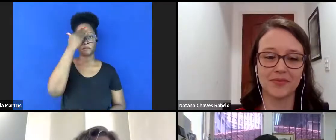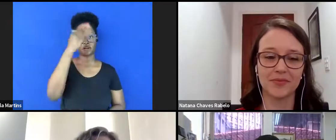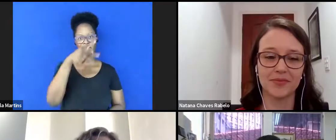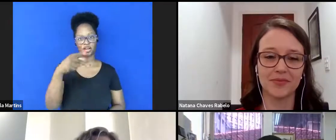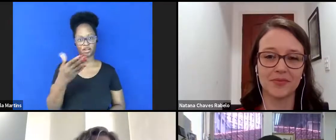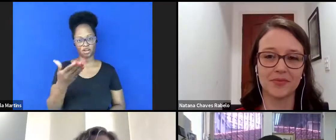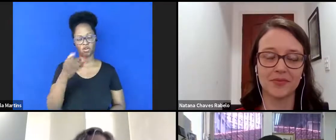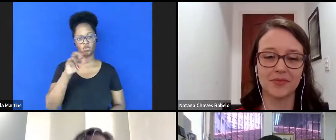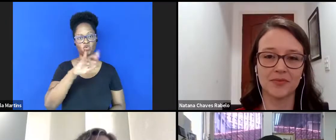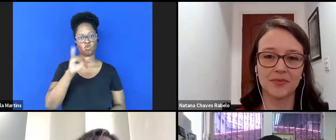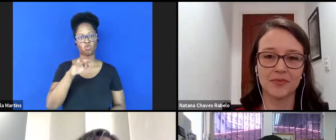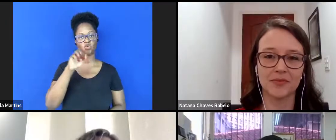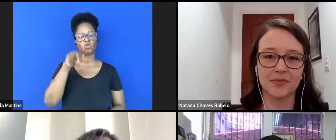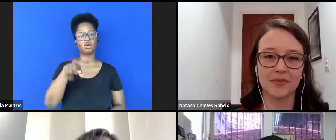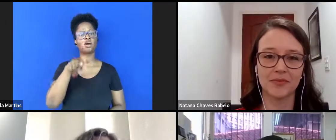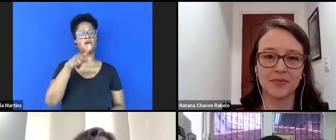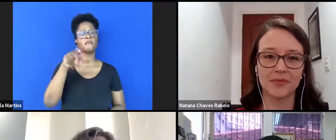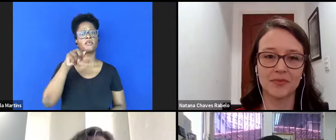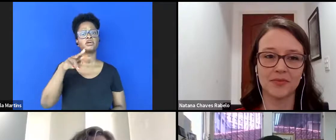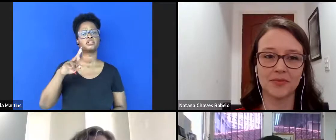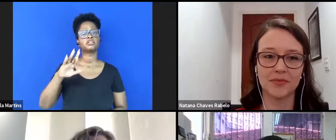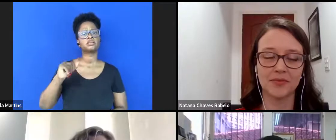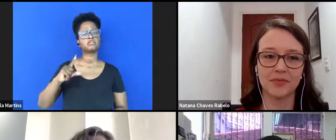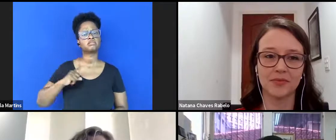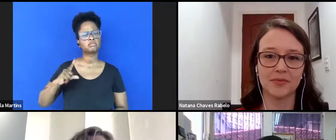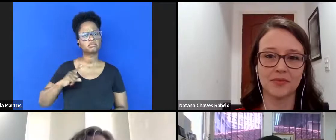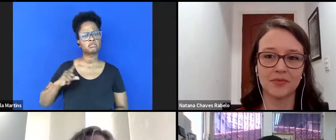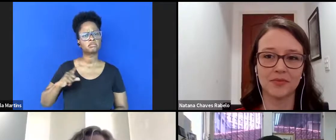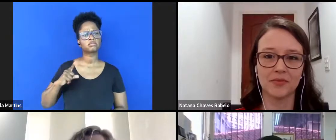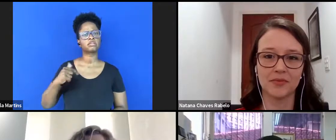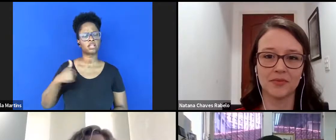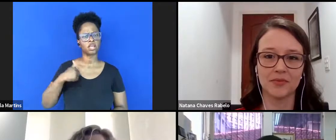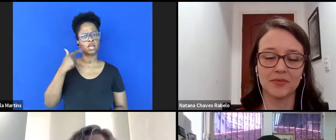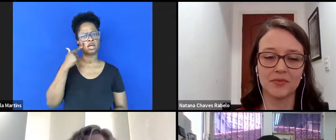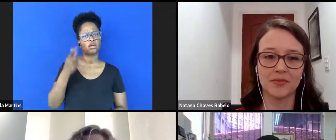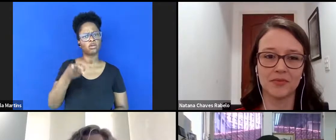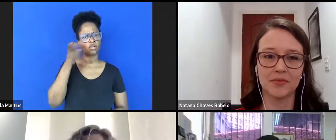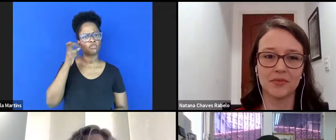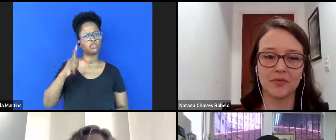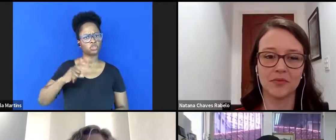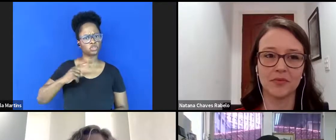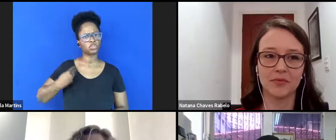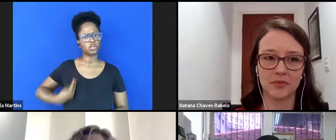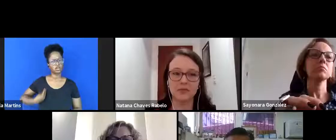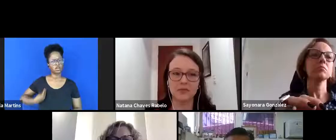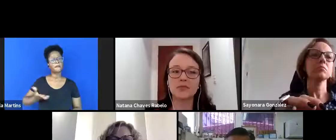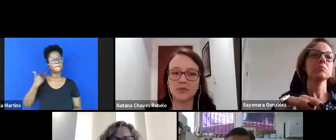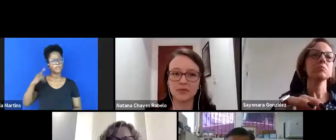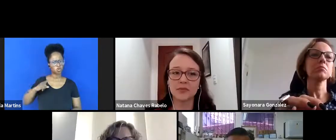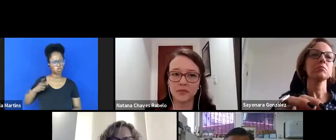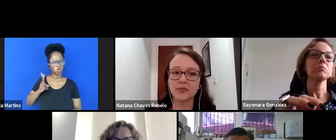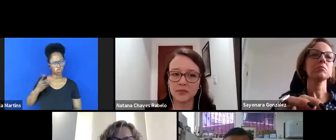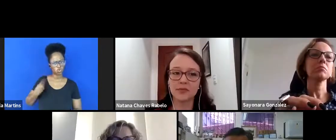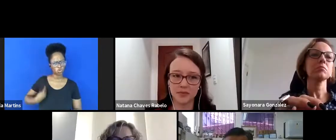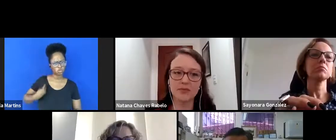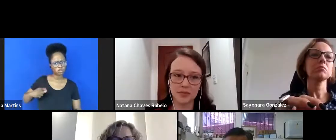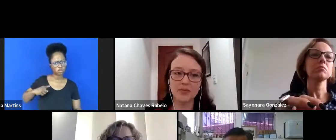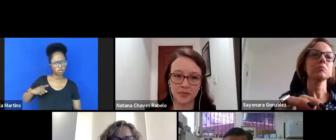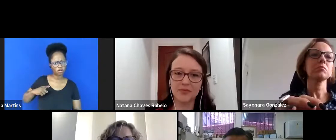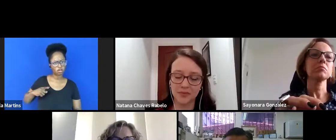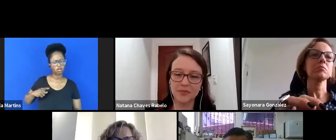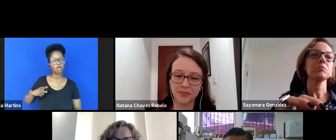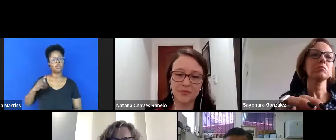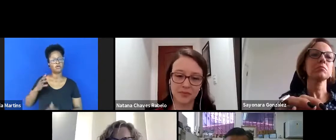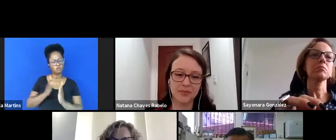Juan. Professora Sayonara, eu tinha visto a professora mais cedo, ela continua aqui com a gente? Então, por